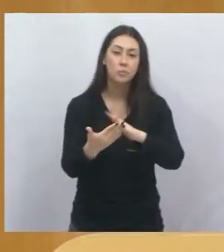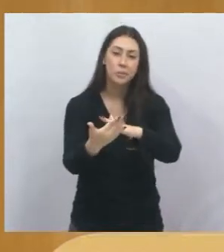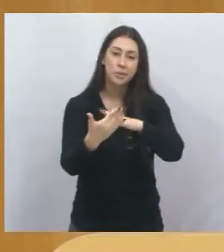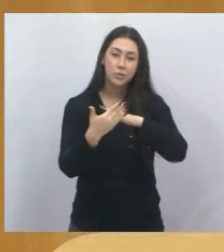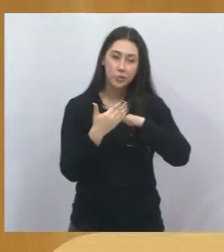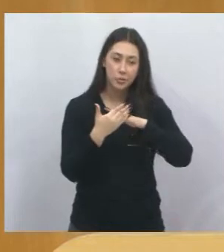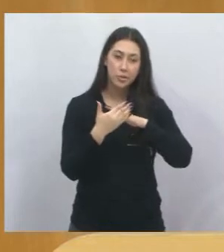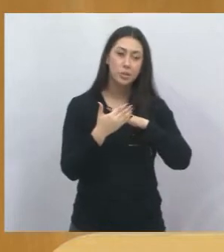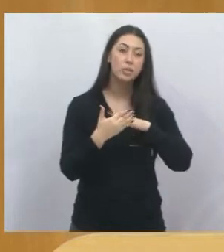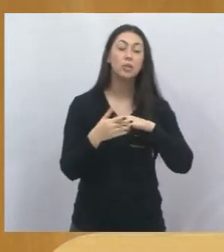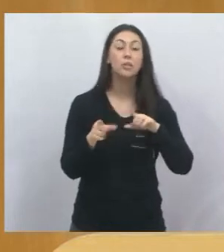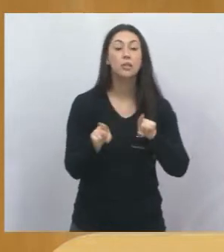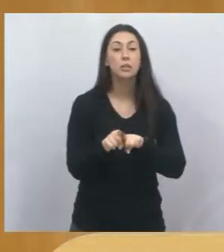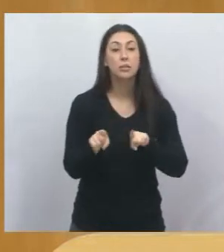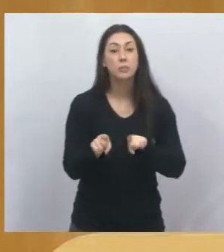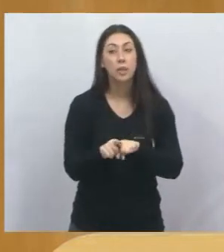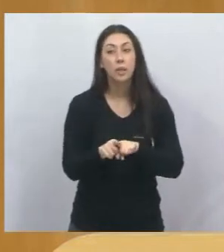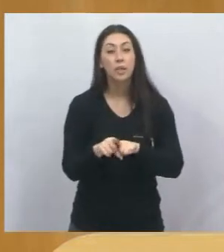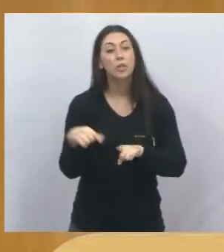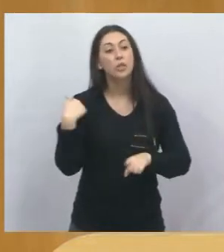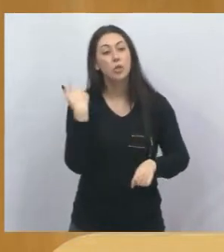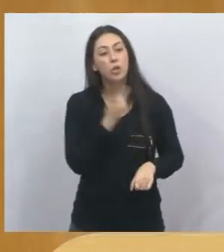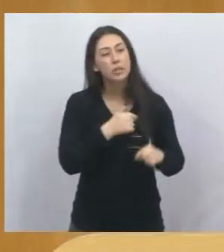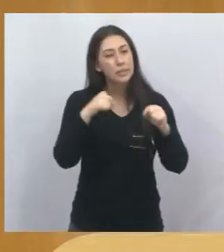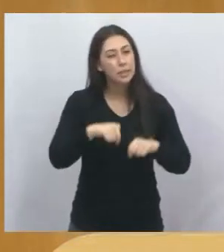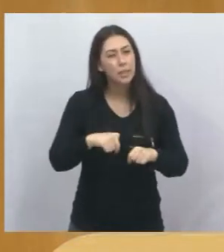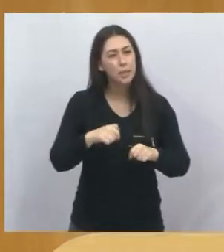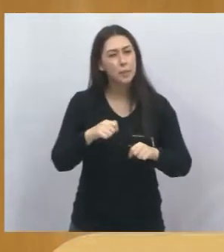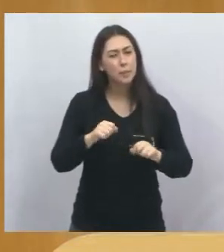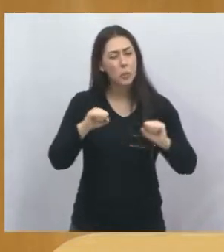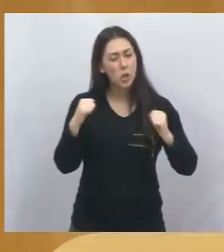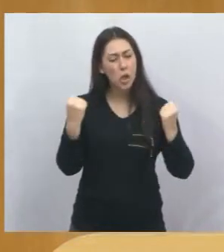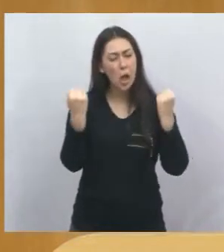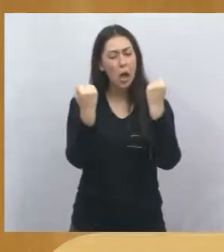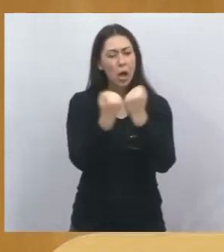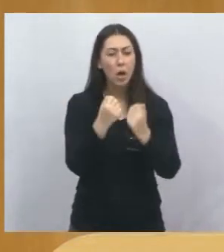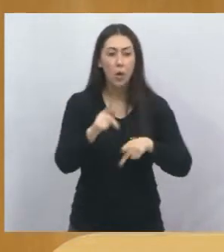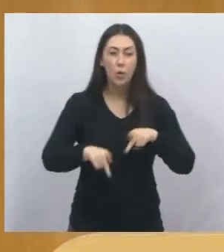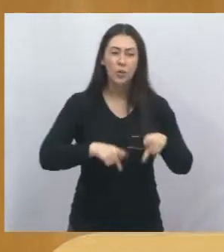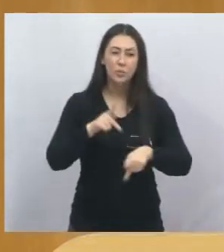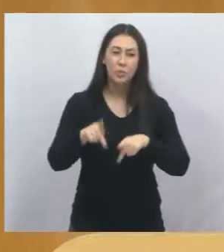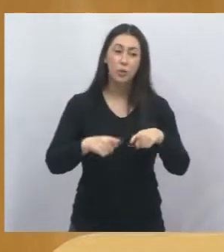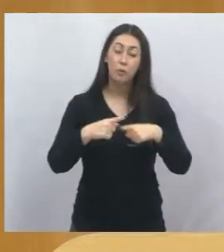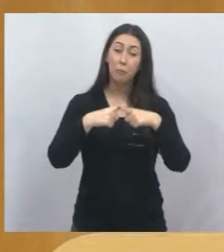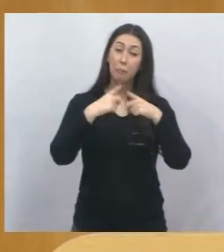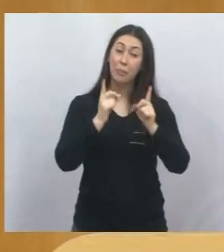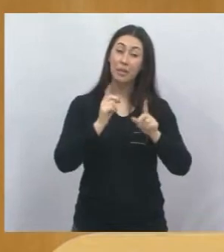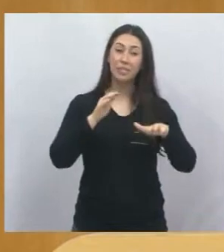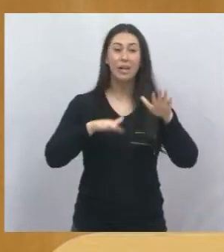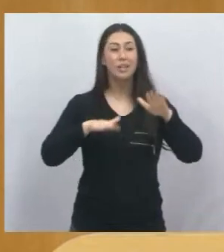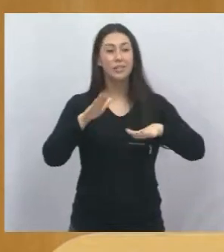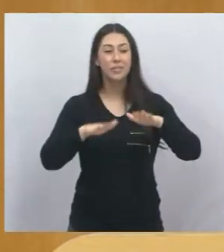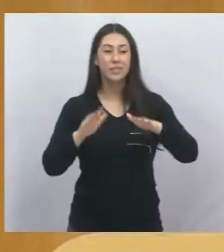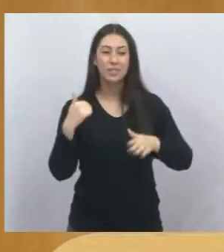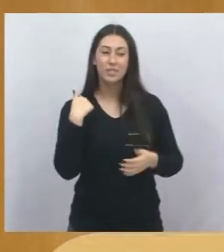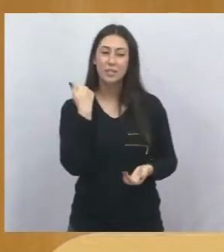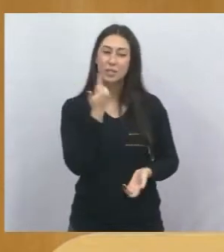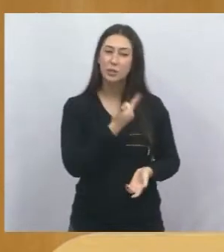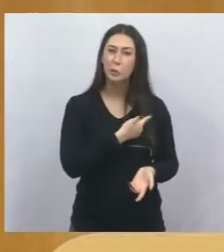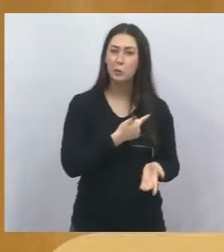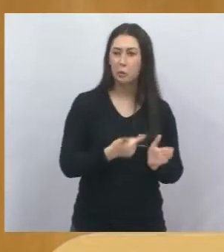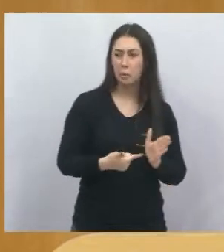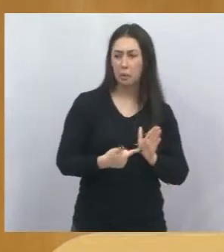colaboração e porque a gente está nessa casa para defender o povo. Mas, muitas vezes, nós somos